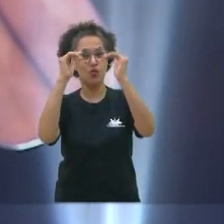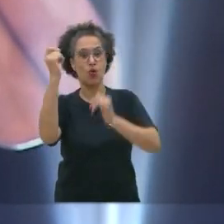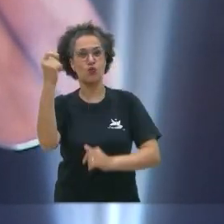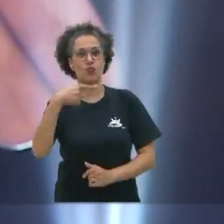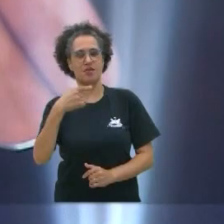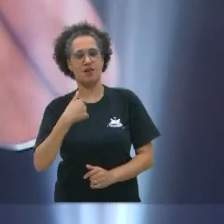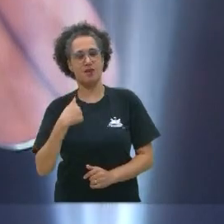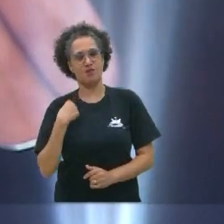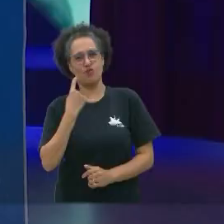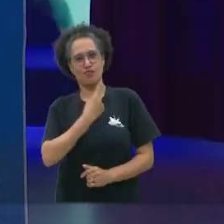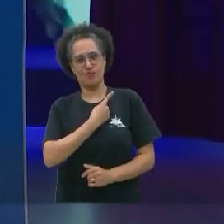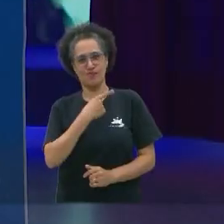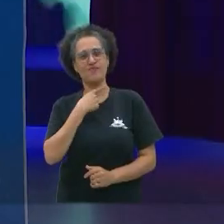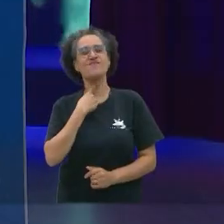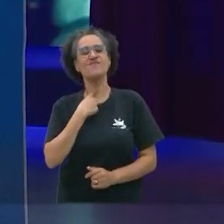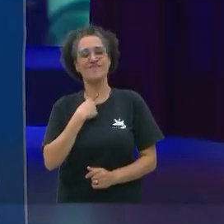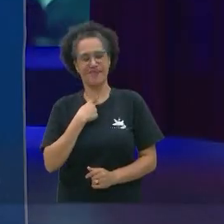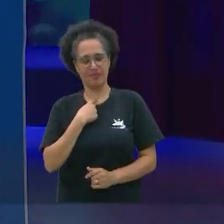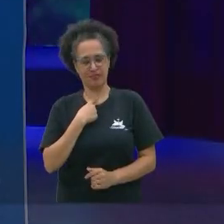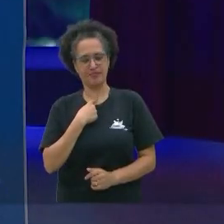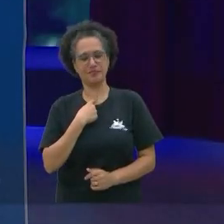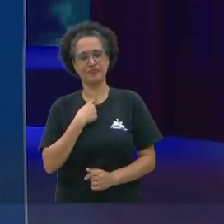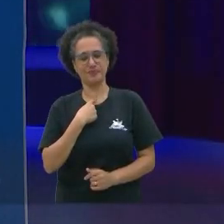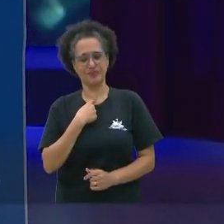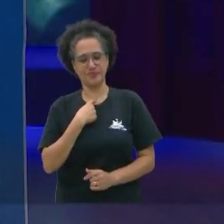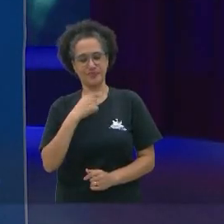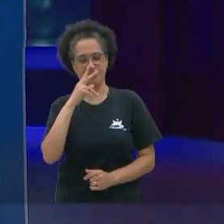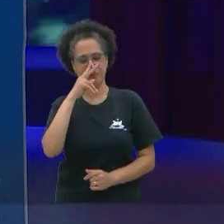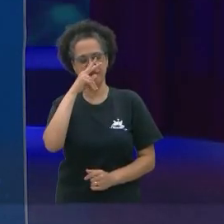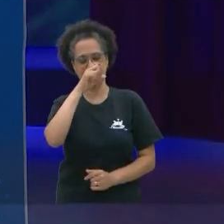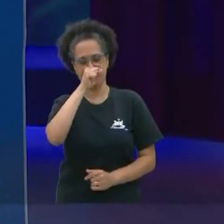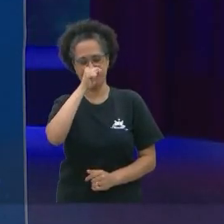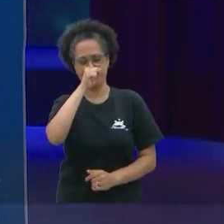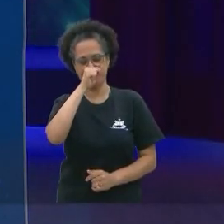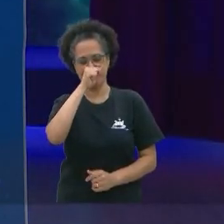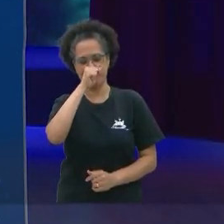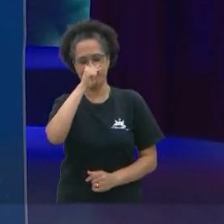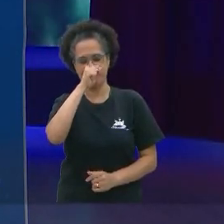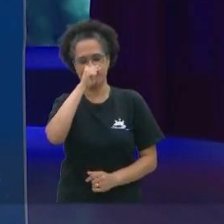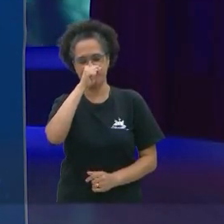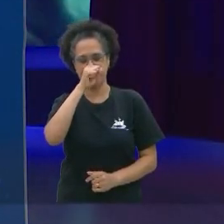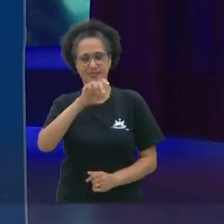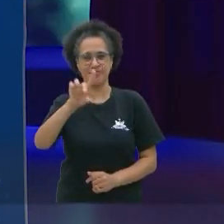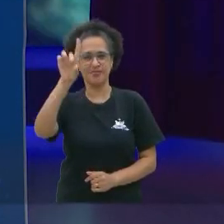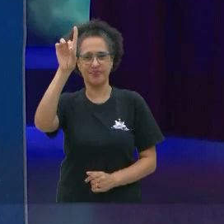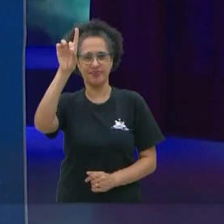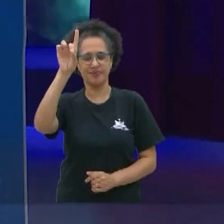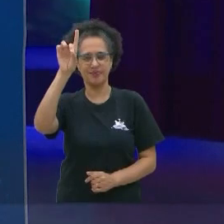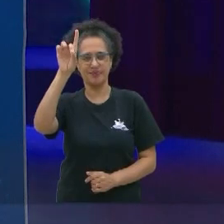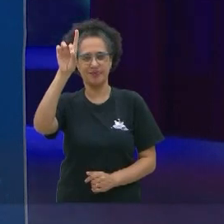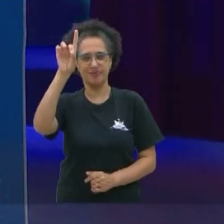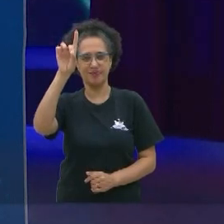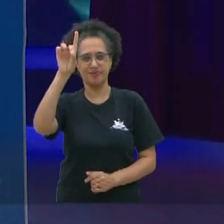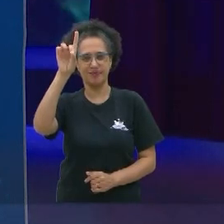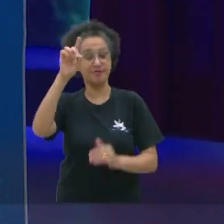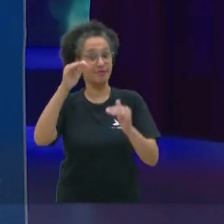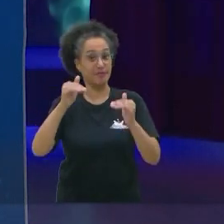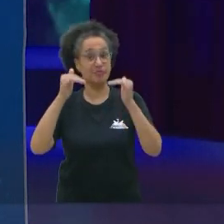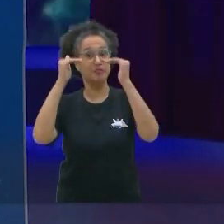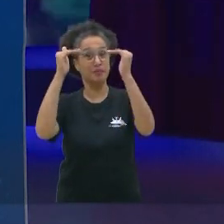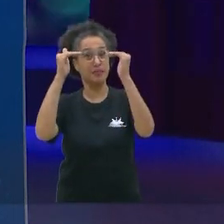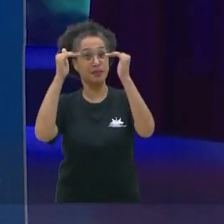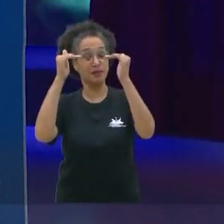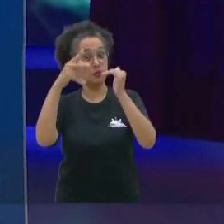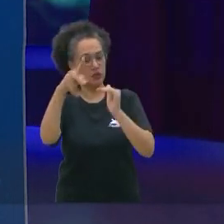vontades. A ação de Deus é maior. Às vezes os